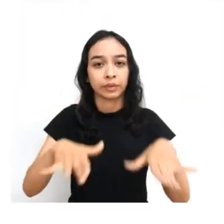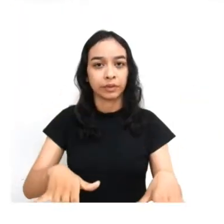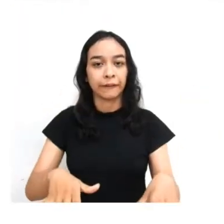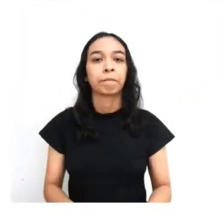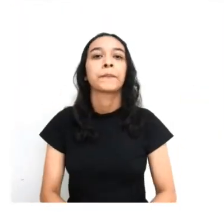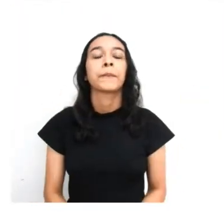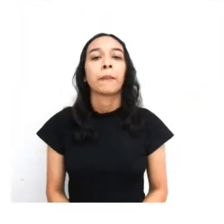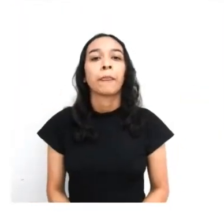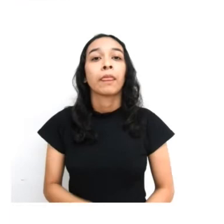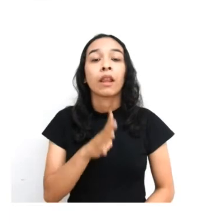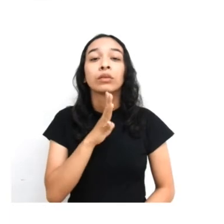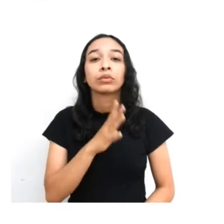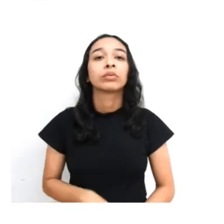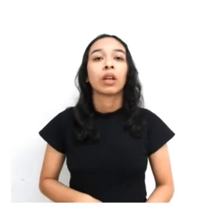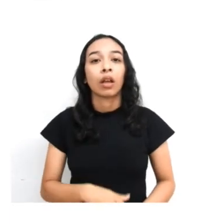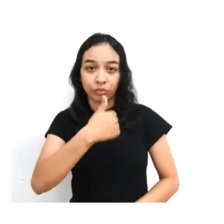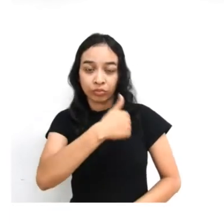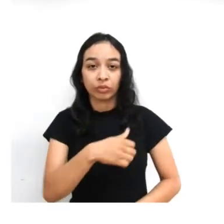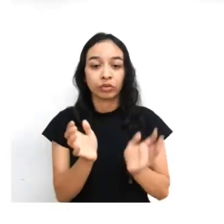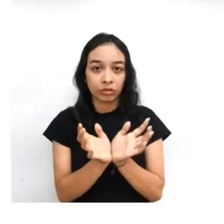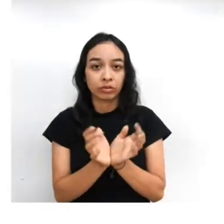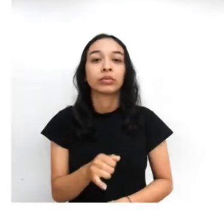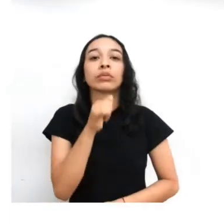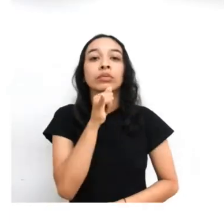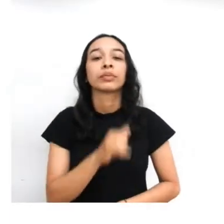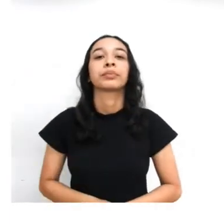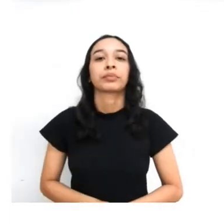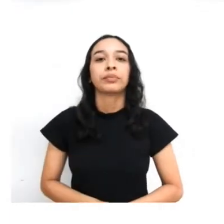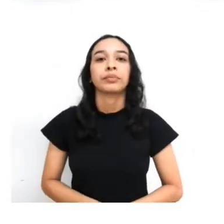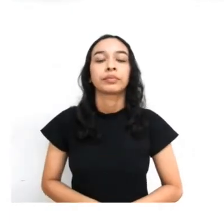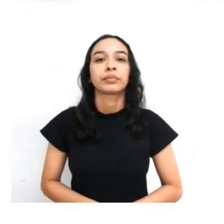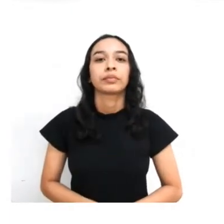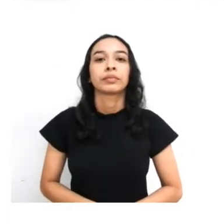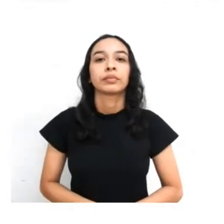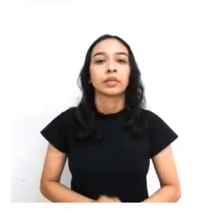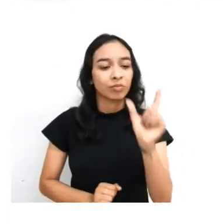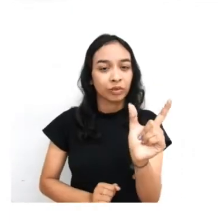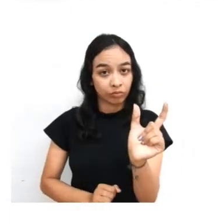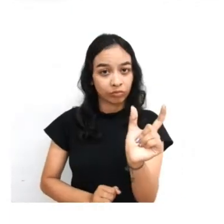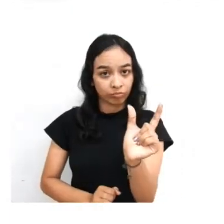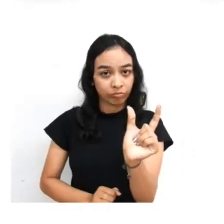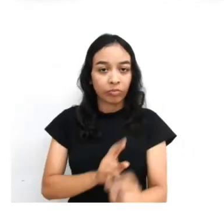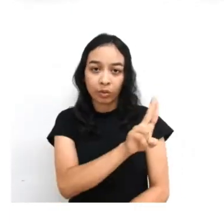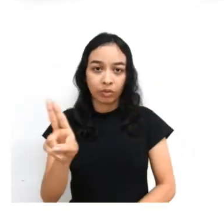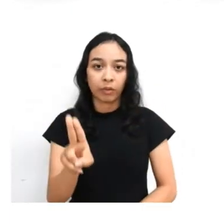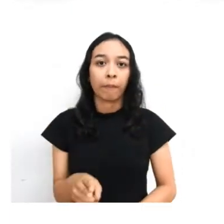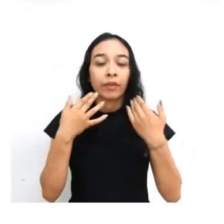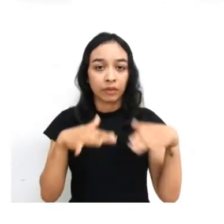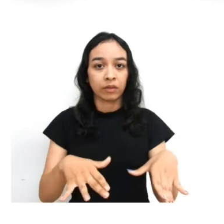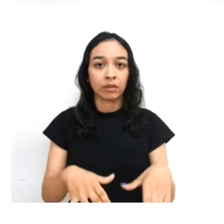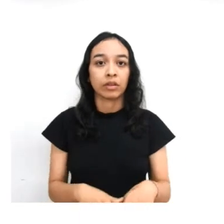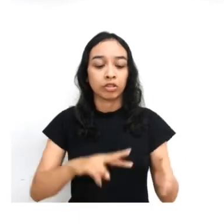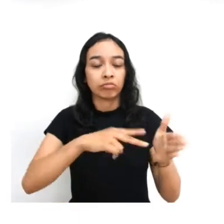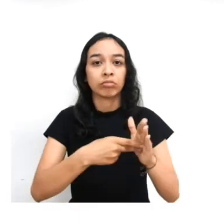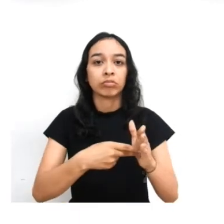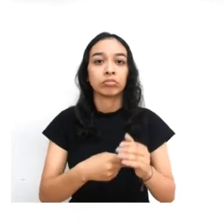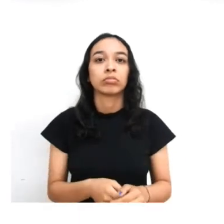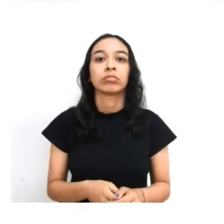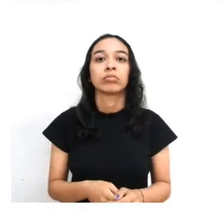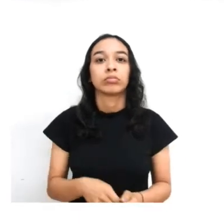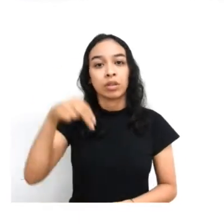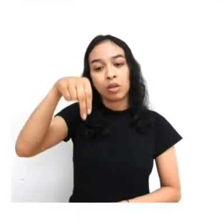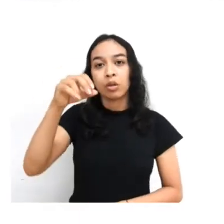Vamos conhecer o primeiro dos casos, o nominativo. O termo nominativo vem de nomen, ou